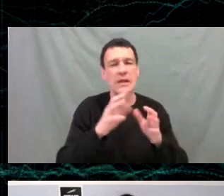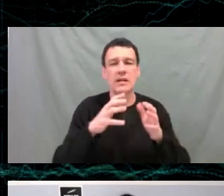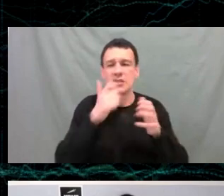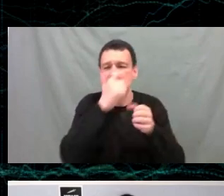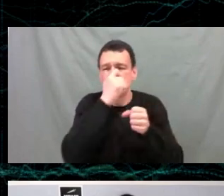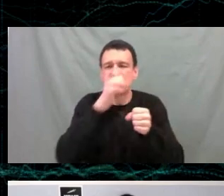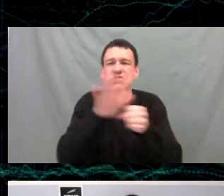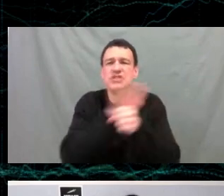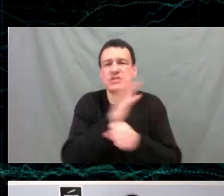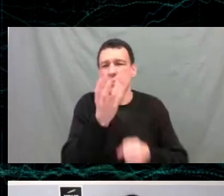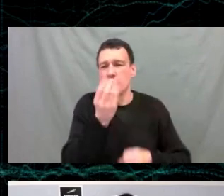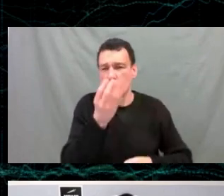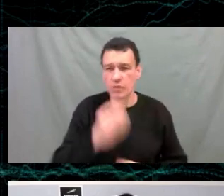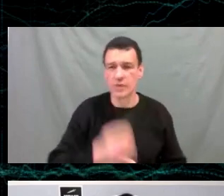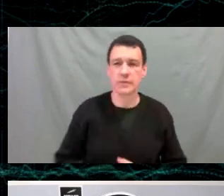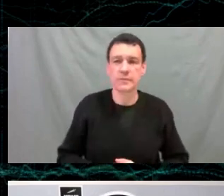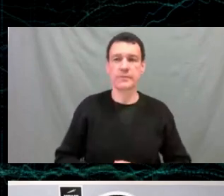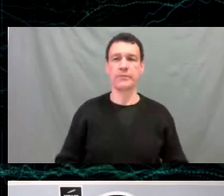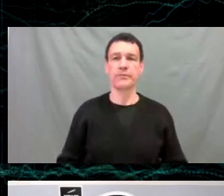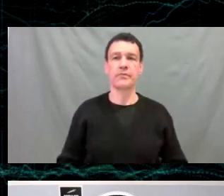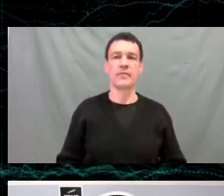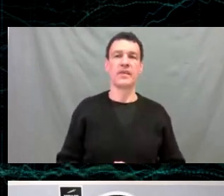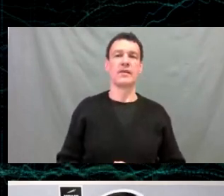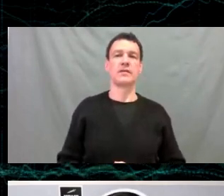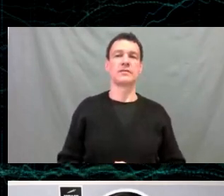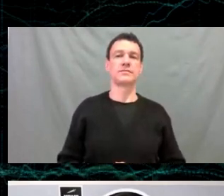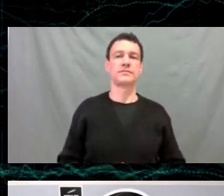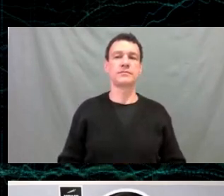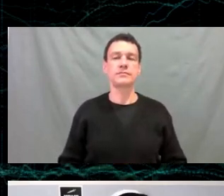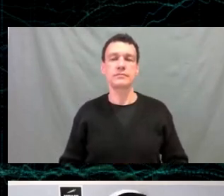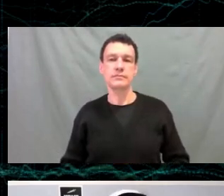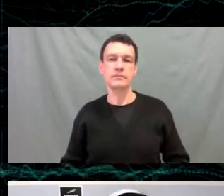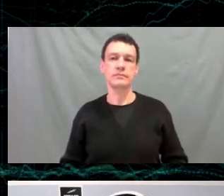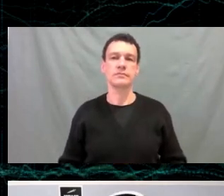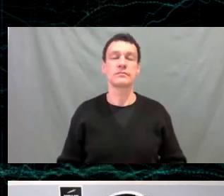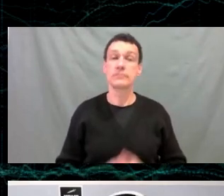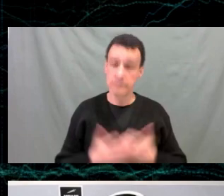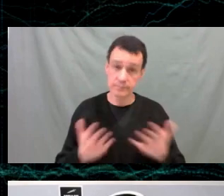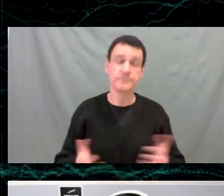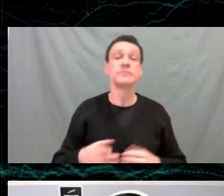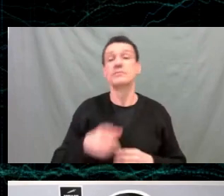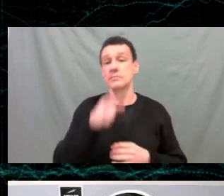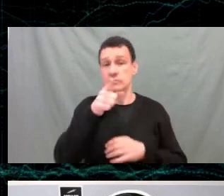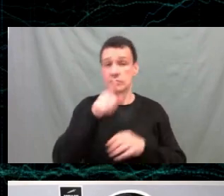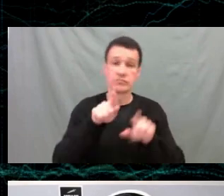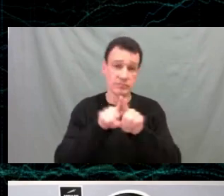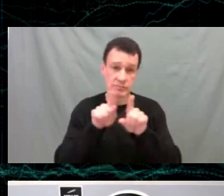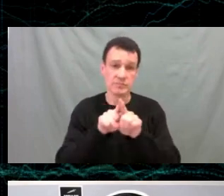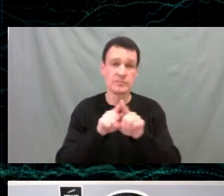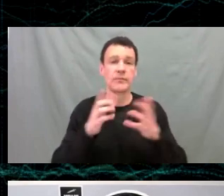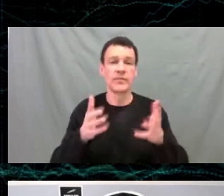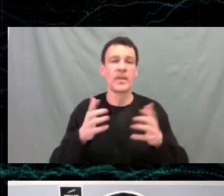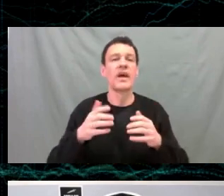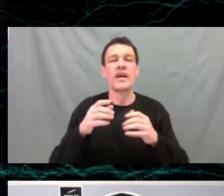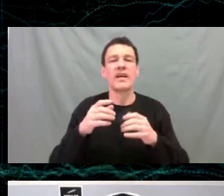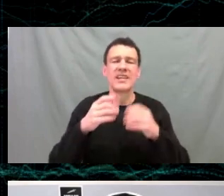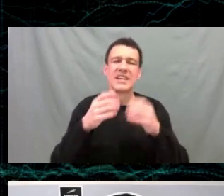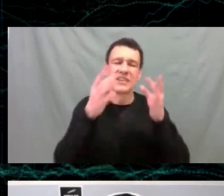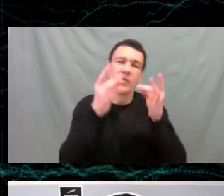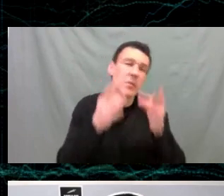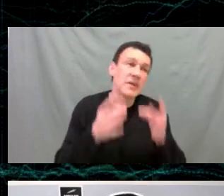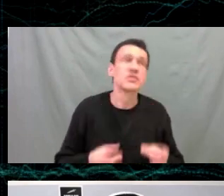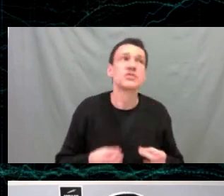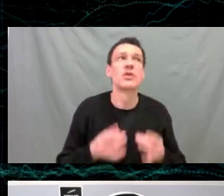exportar de uma forma mais fácil, para que você reduza entradas manuais, tá? De informações muito detalhadas.